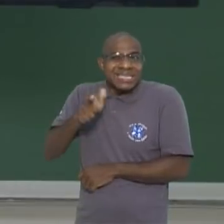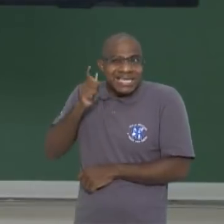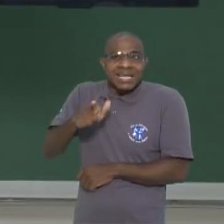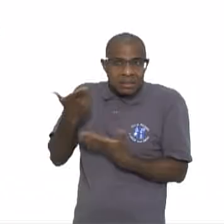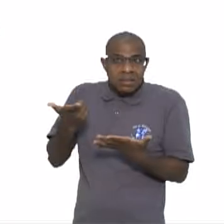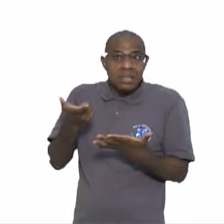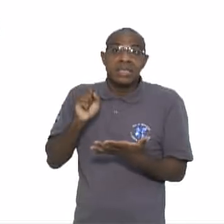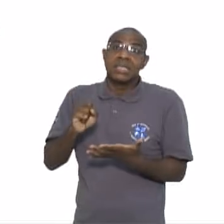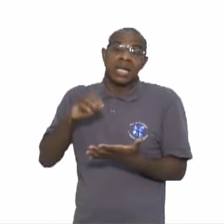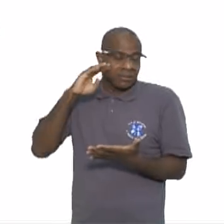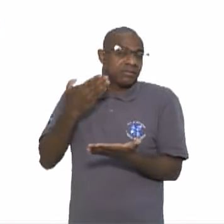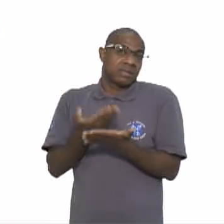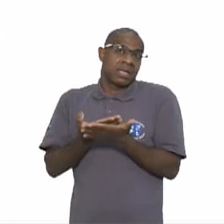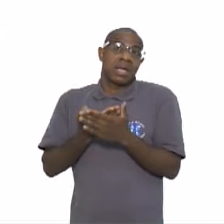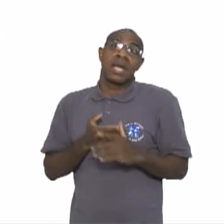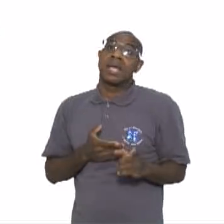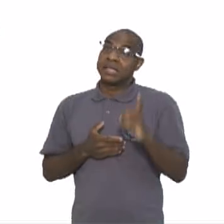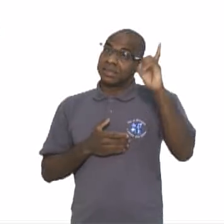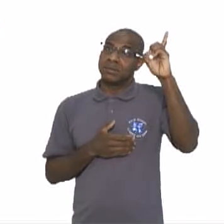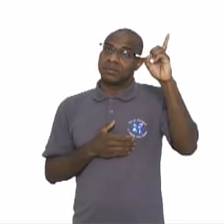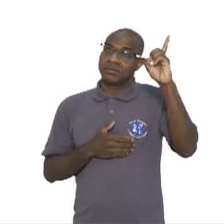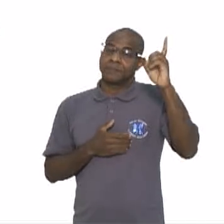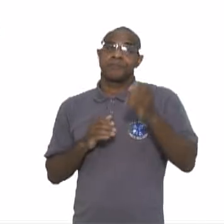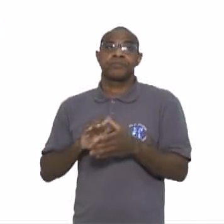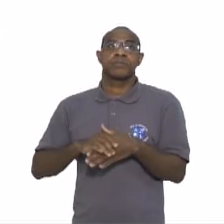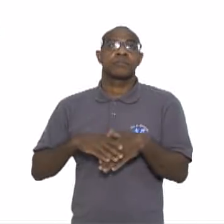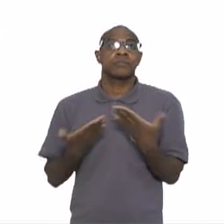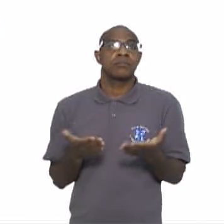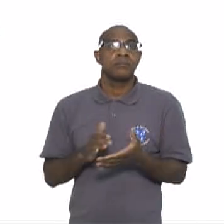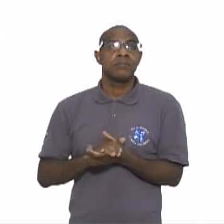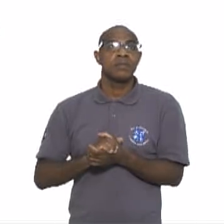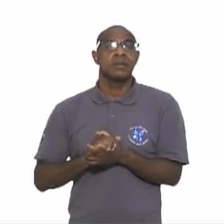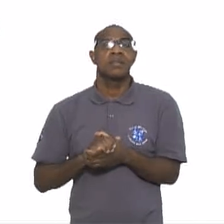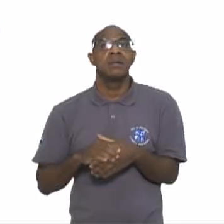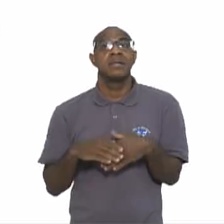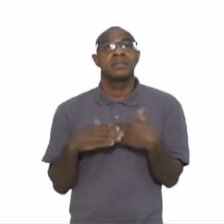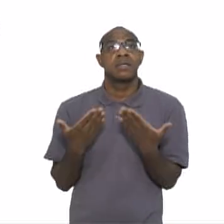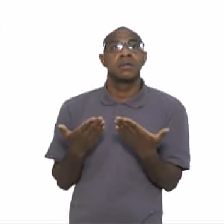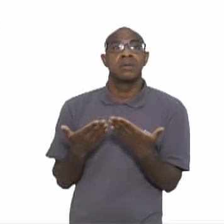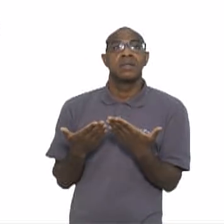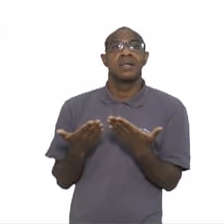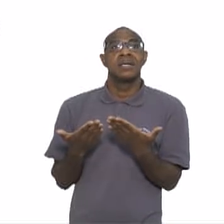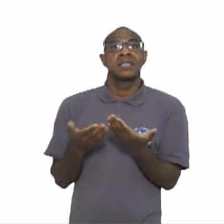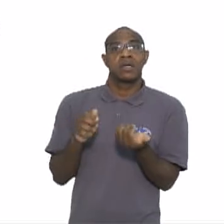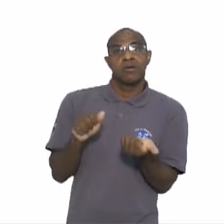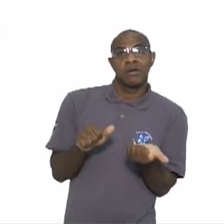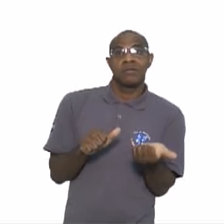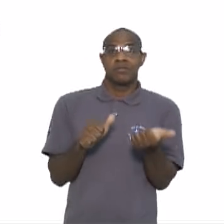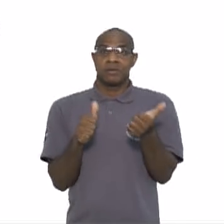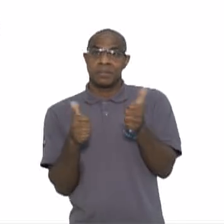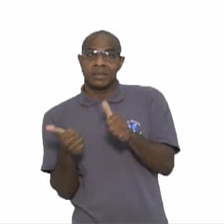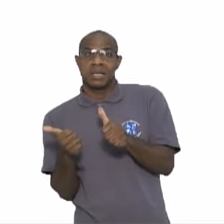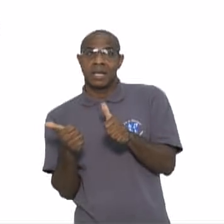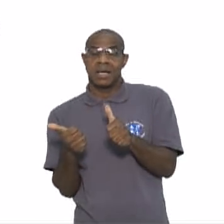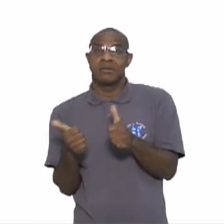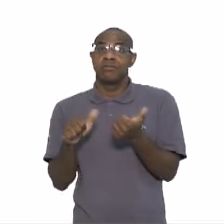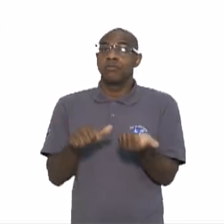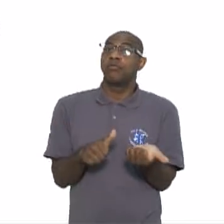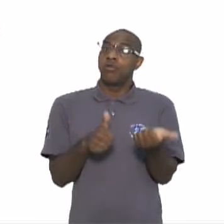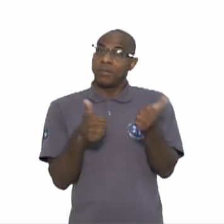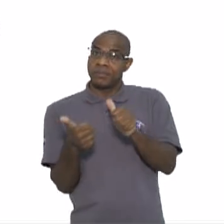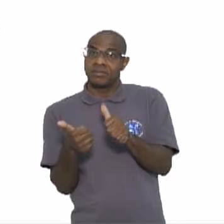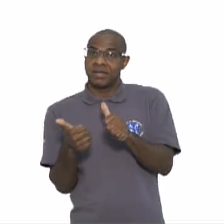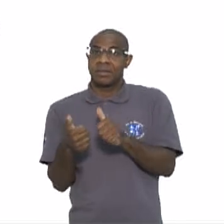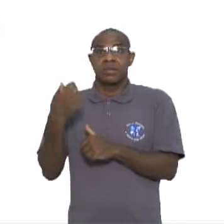Deus. O rei, tendo, pois, confessado em Deus Todo-Poderoso e na Trindade, foi batizado em nome do Pai, do Filho e do Espírito